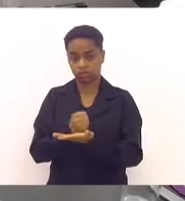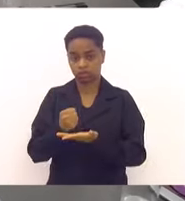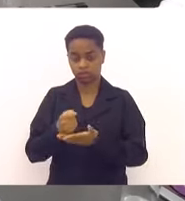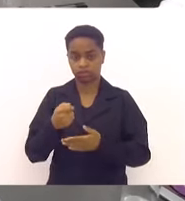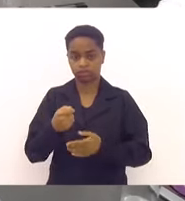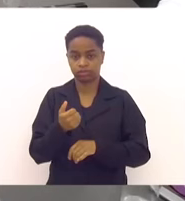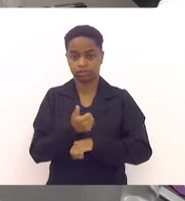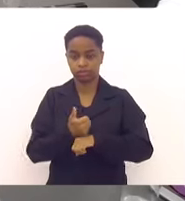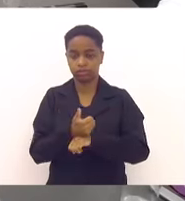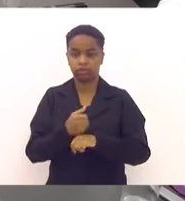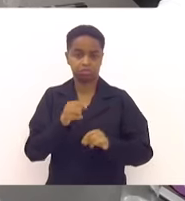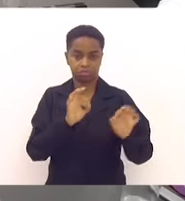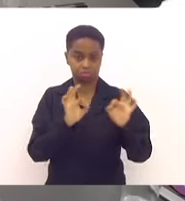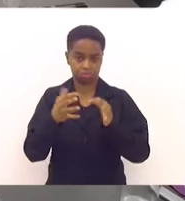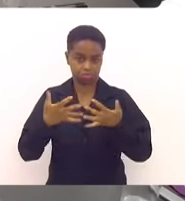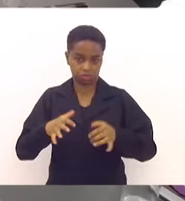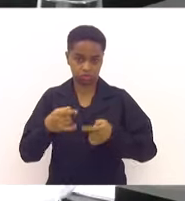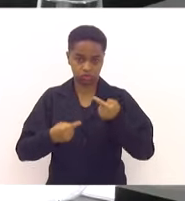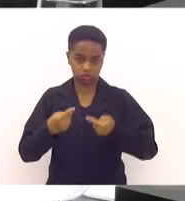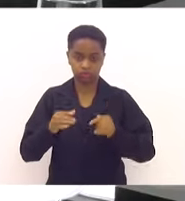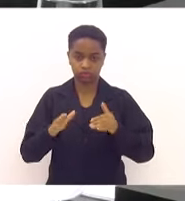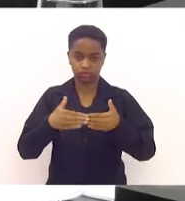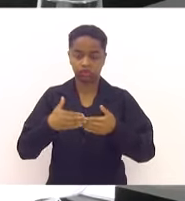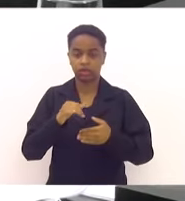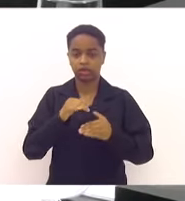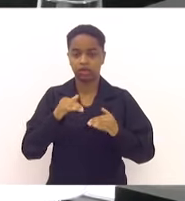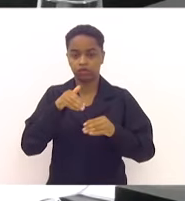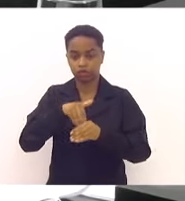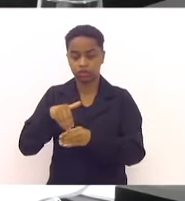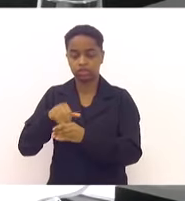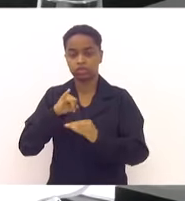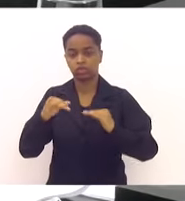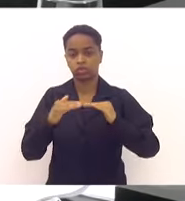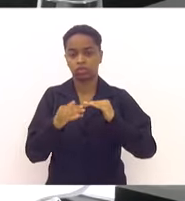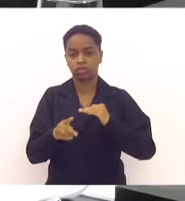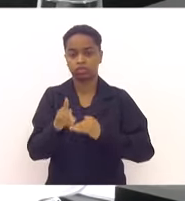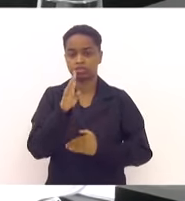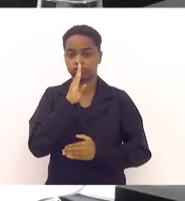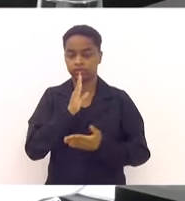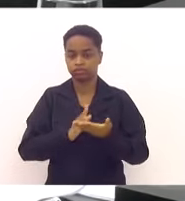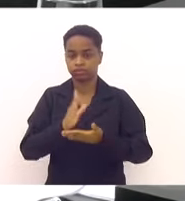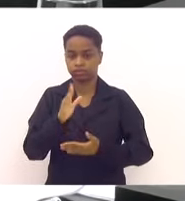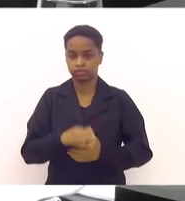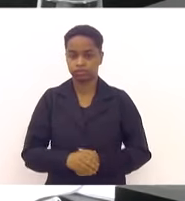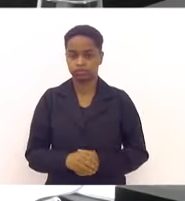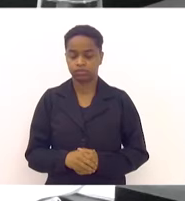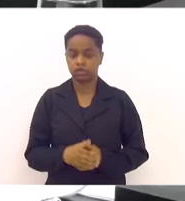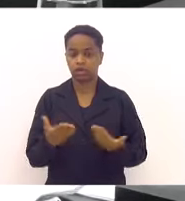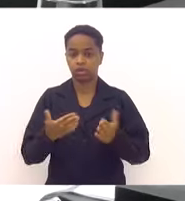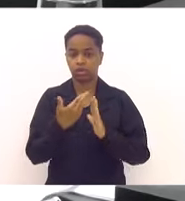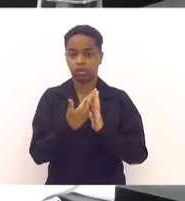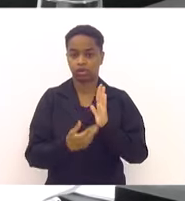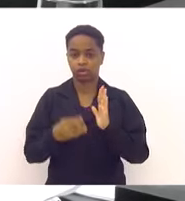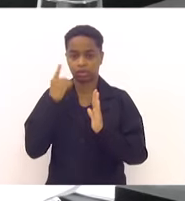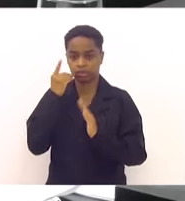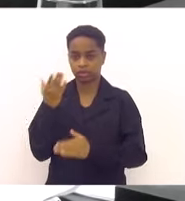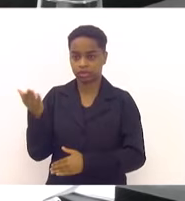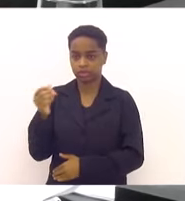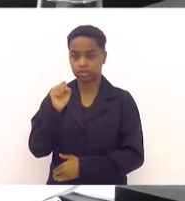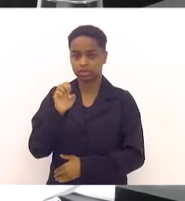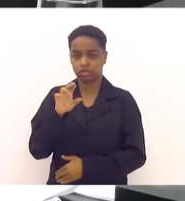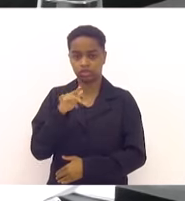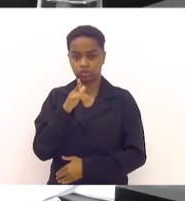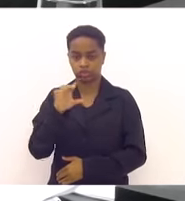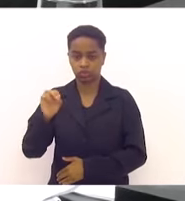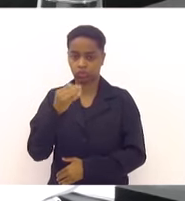havendo o que queira discutir, encerrada a discussão. Em votação, senhores que aprovam, permaneçam como estão, aprovado. Passo ao bloco de relatoria do deputado doutor Serginho, que não pediu para